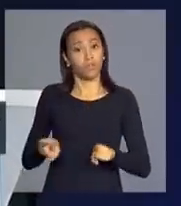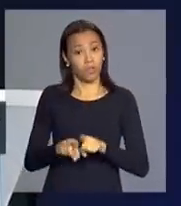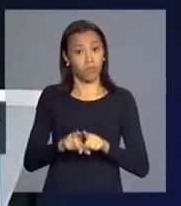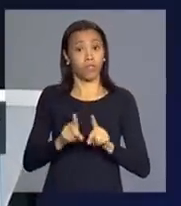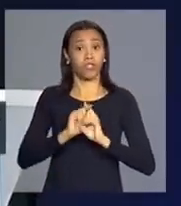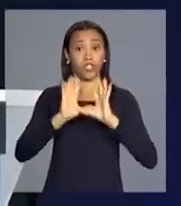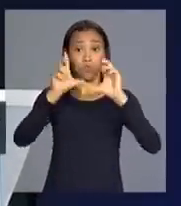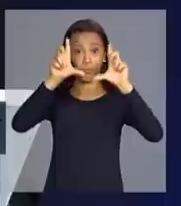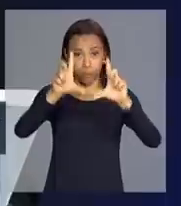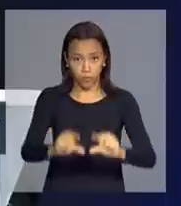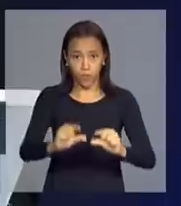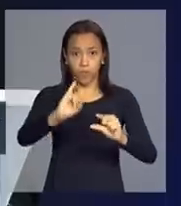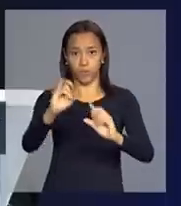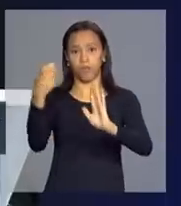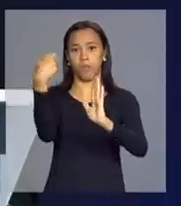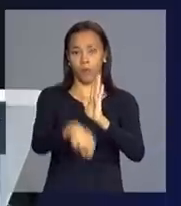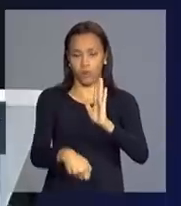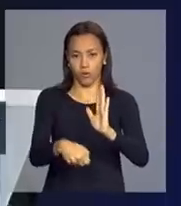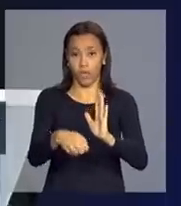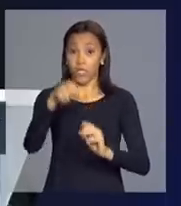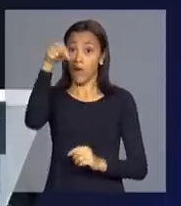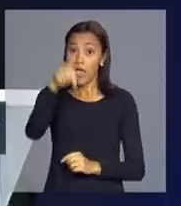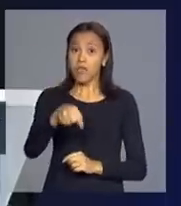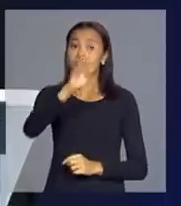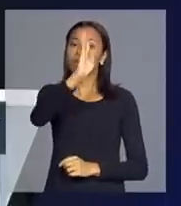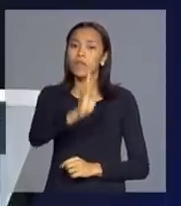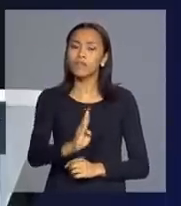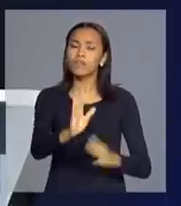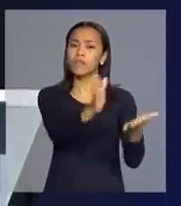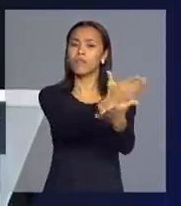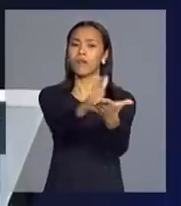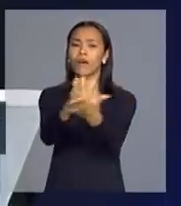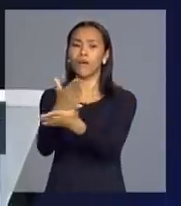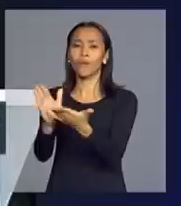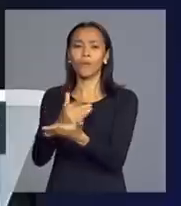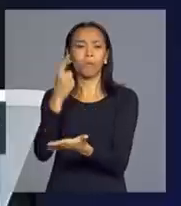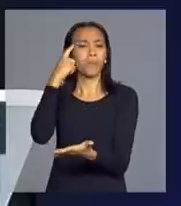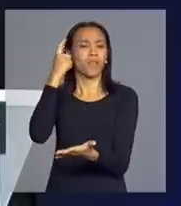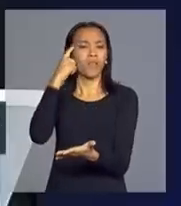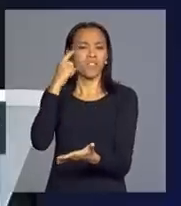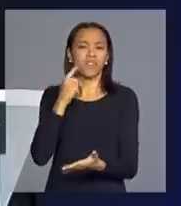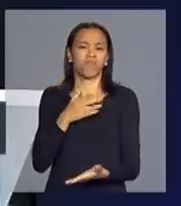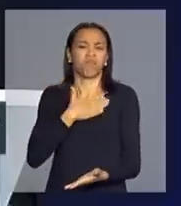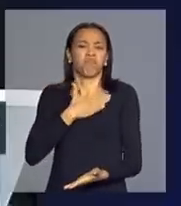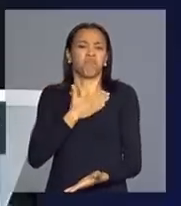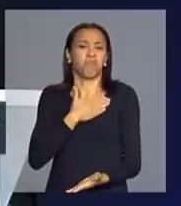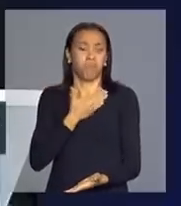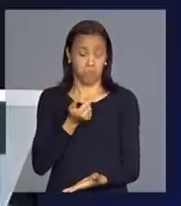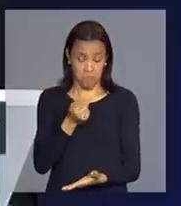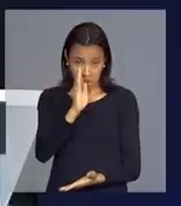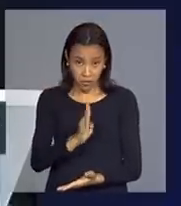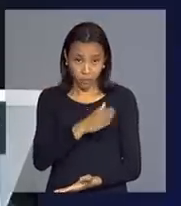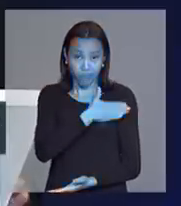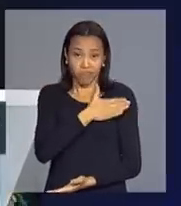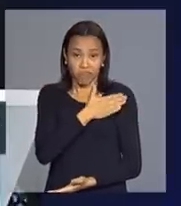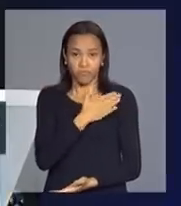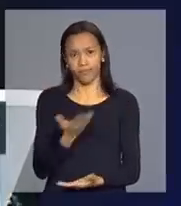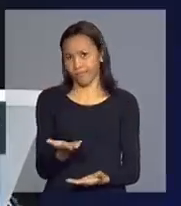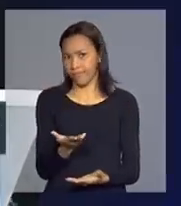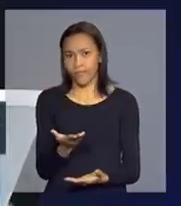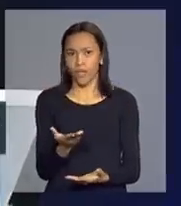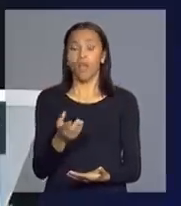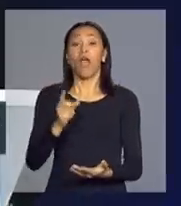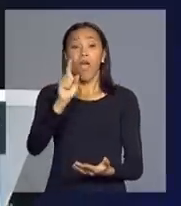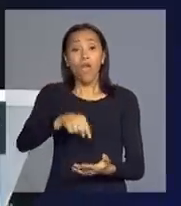impostos. Esse Brasil que alguns temem em subestimar é um país que o